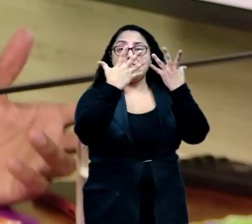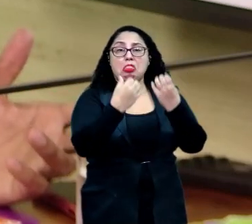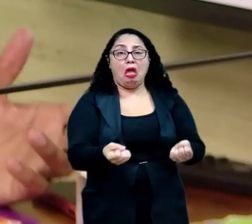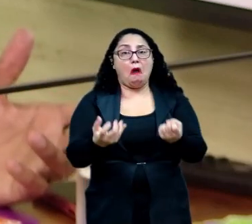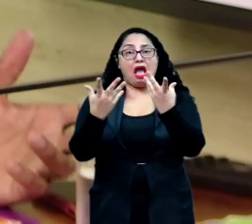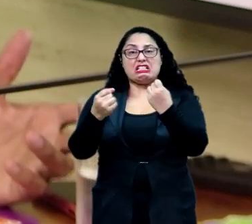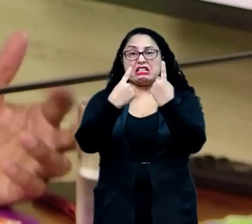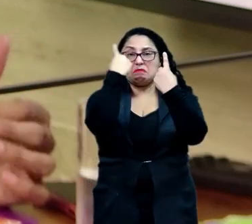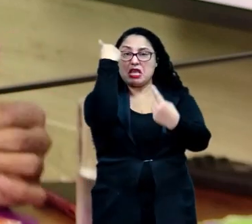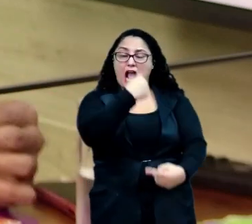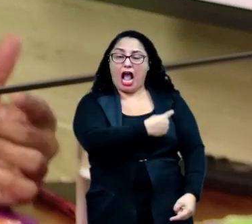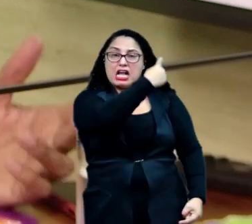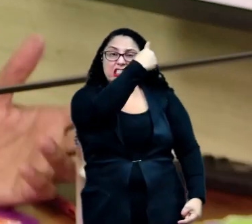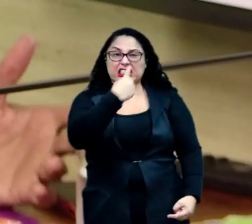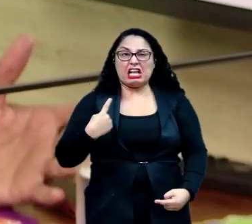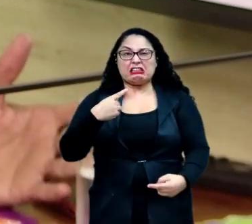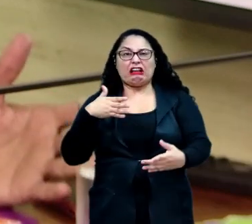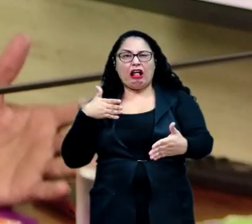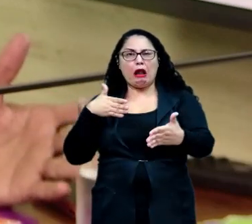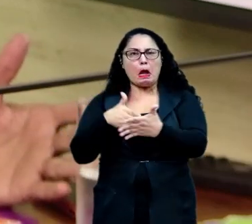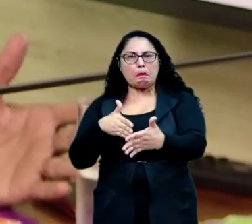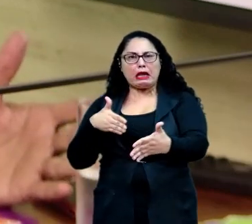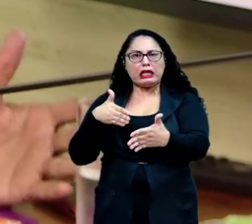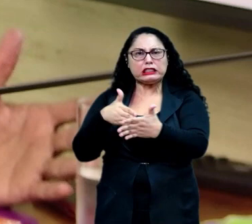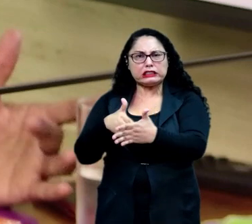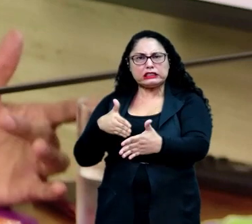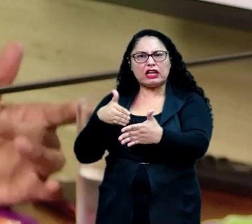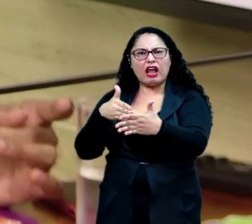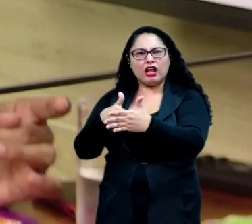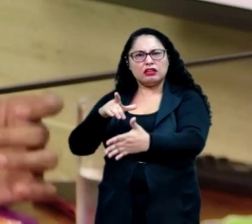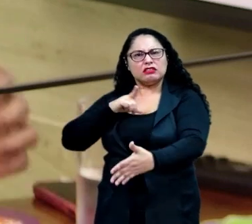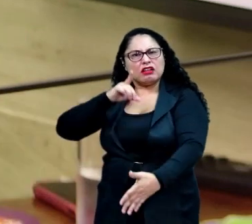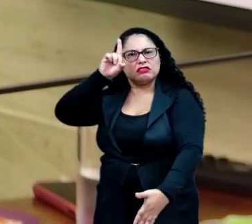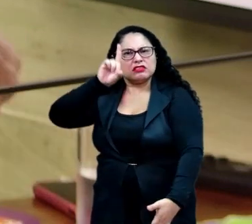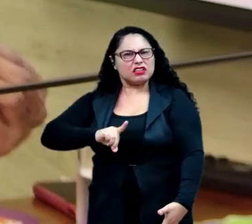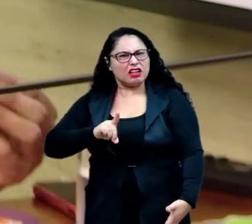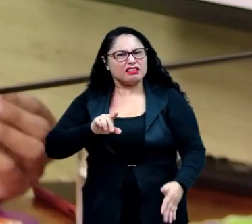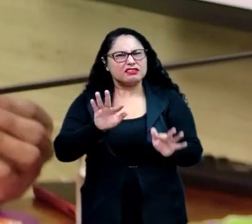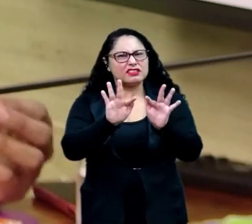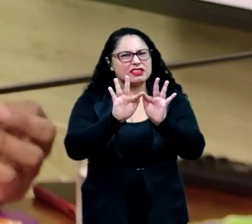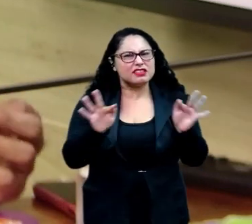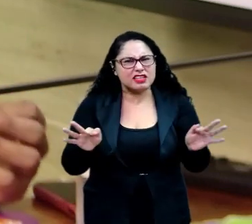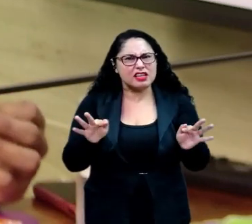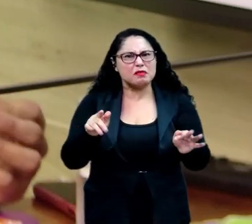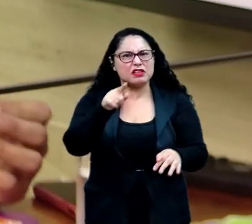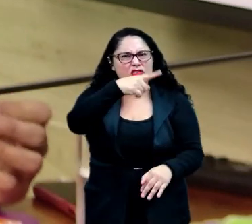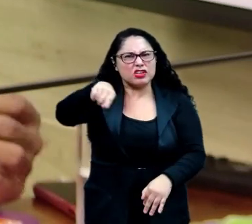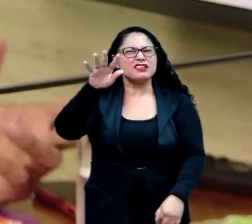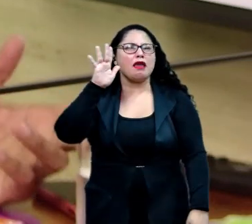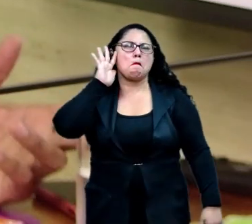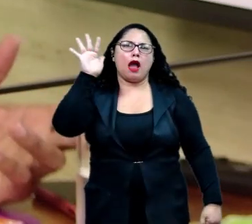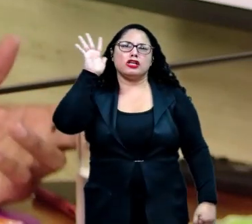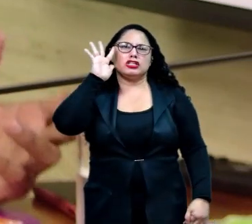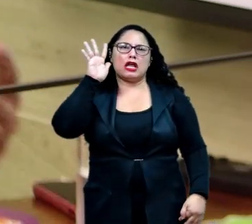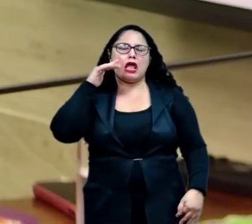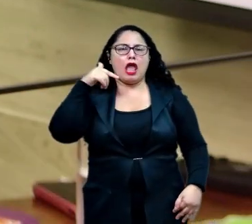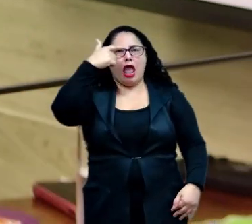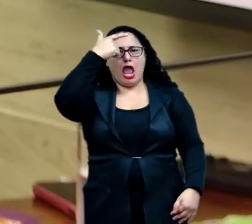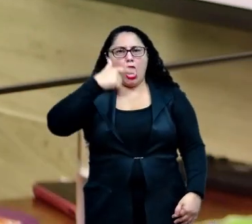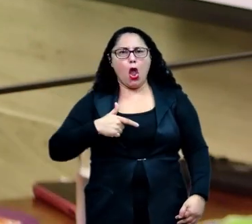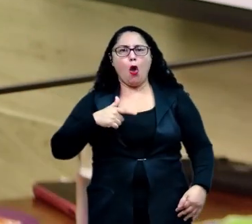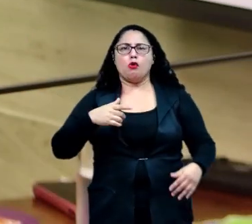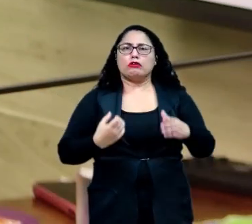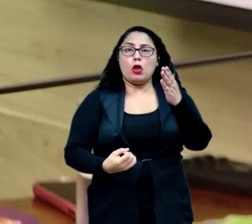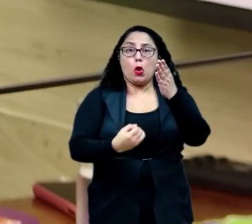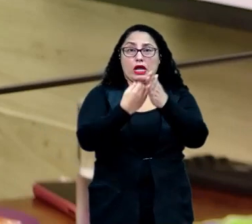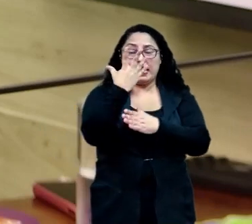as formas, que me impedia de ter direitos, né? E os direitos mais simples que você imaginar. Eu presidi o Estruturação